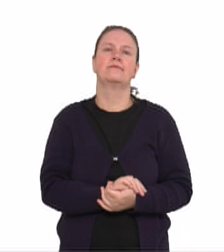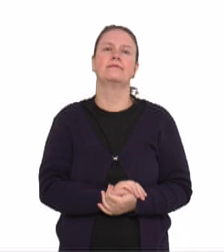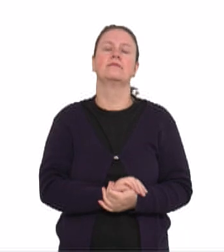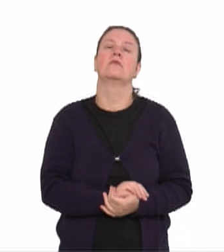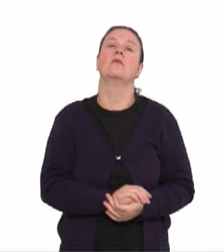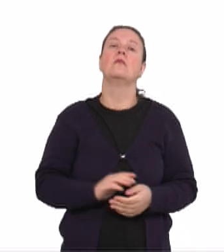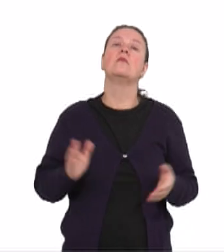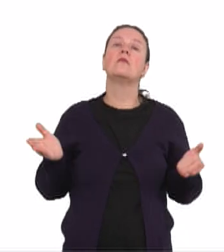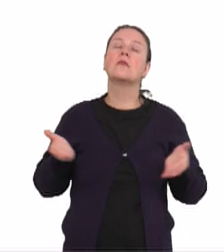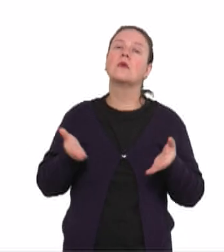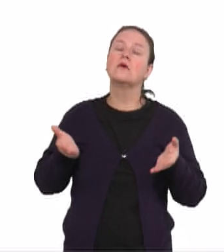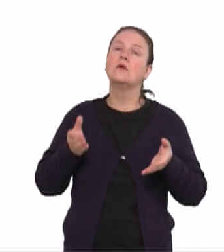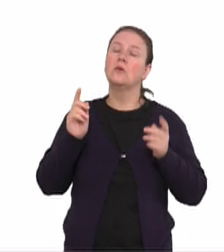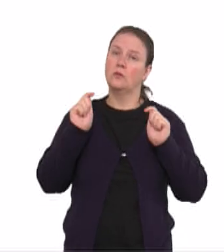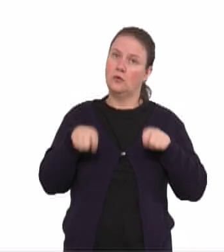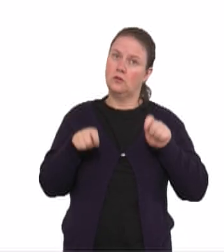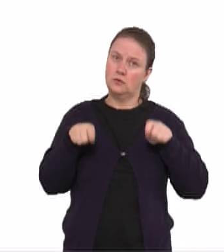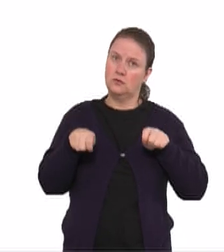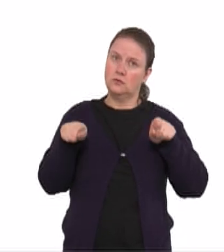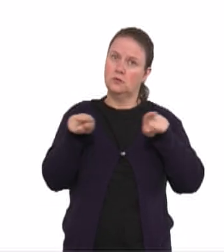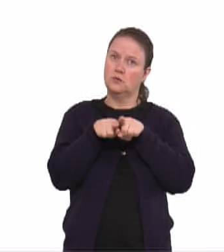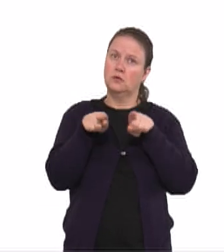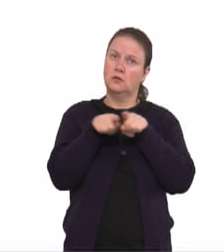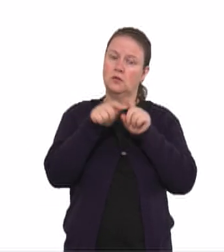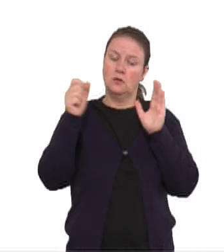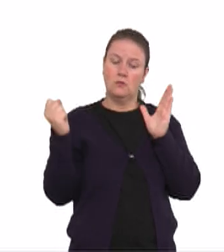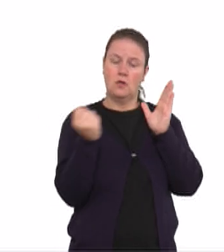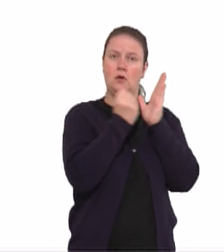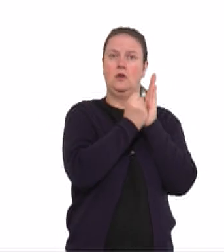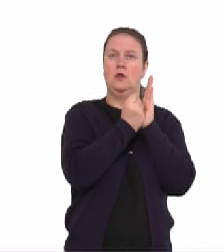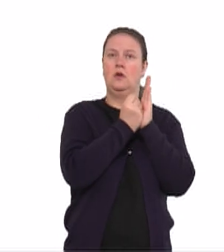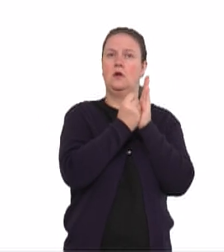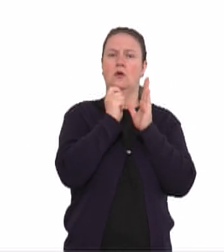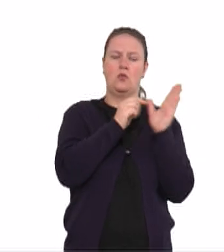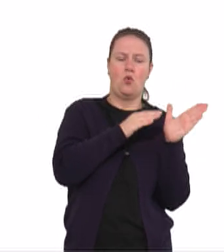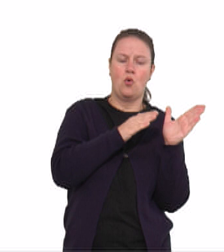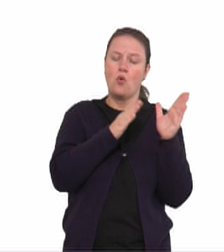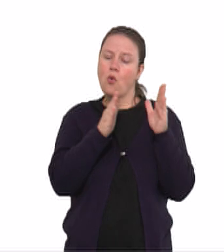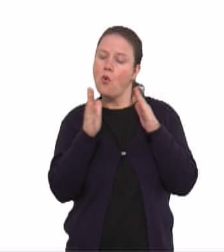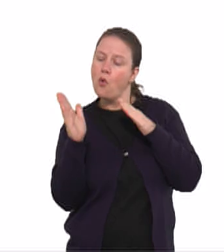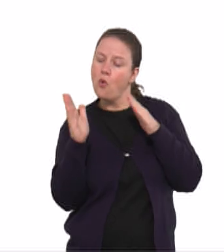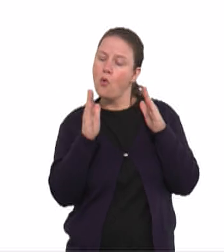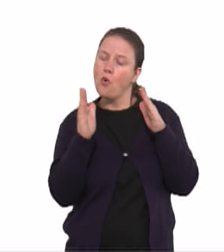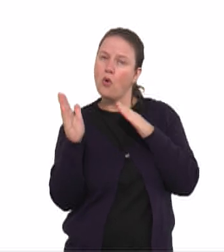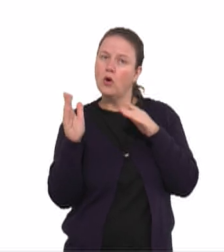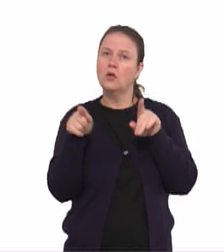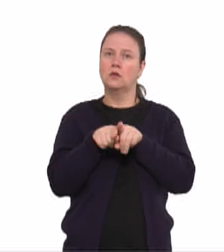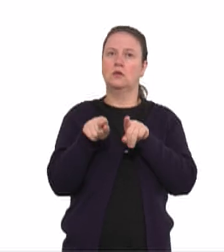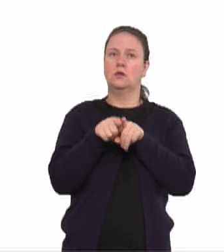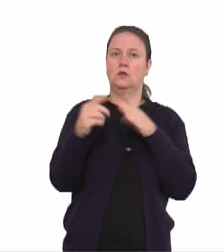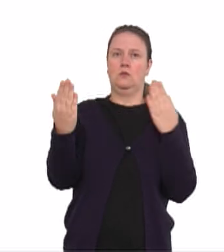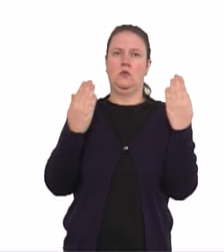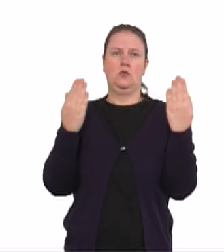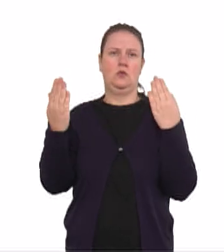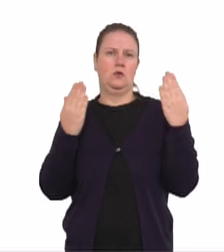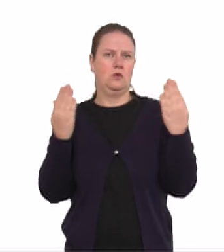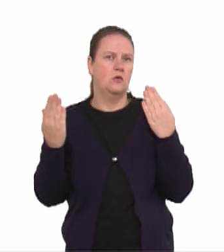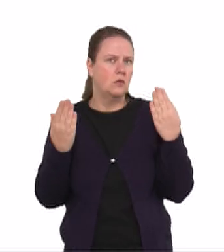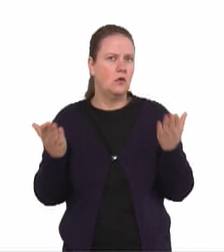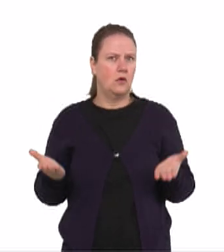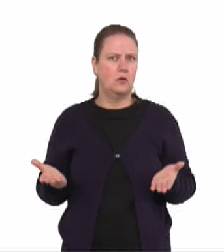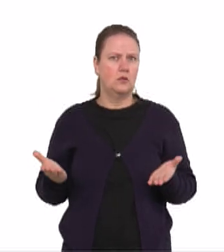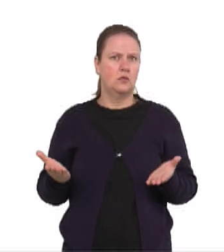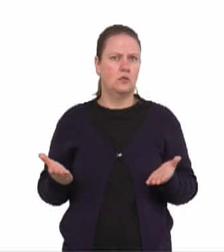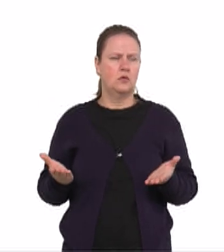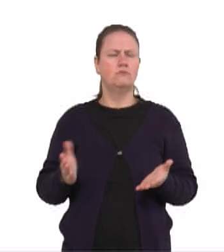Aí nós podemos marcar o tempo cronológico ou o tempo psicológico. Ué, professora, mas você não estava falando em psicológico lá do personagem?